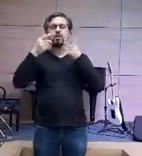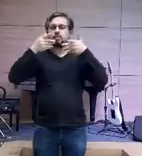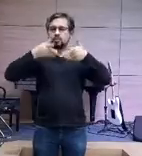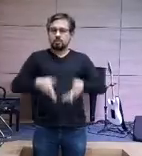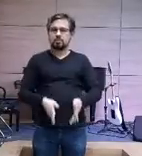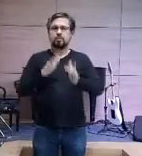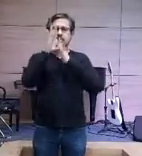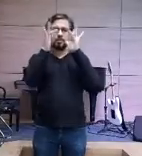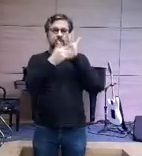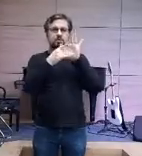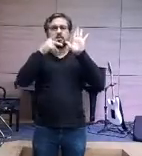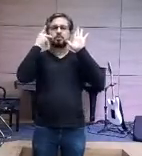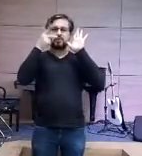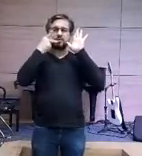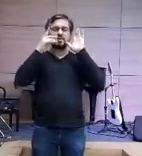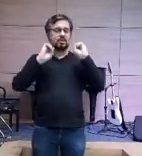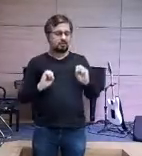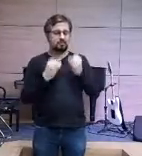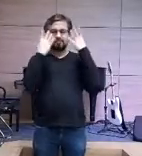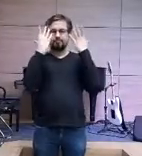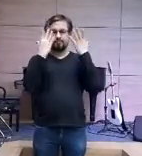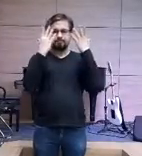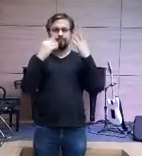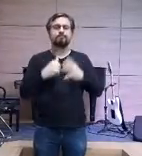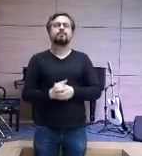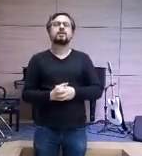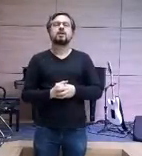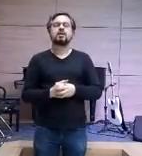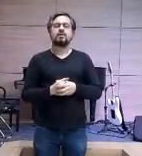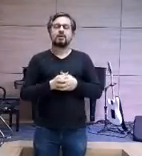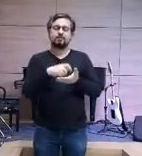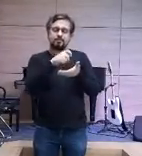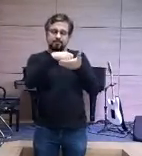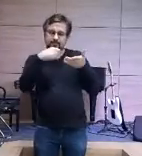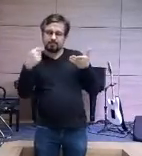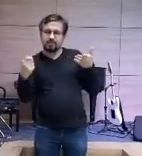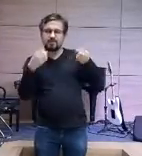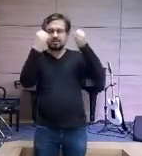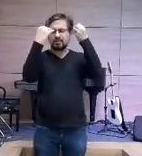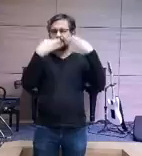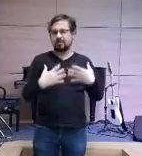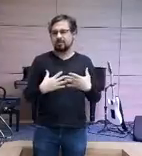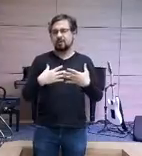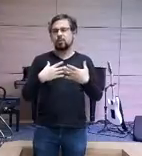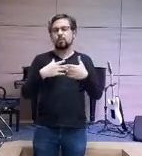a profecia se cumprir e descreve o ministério de Jesus